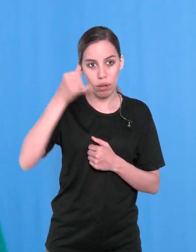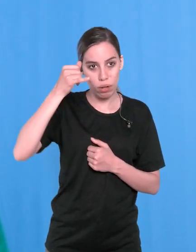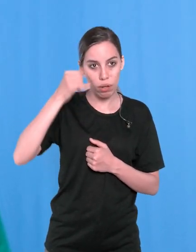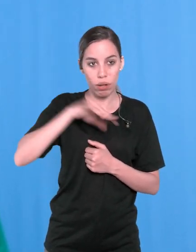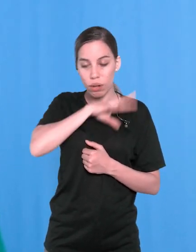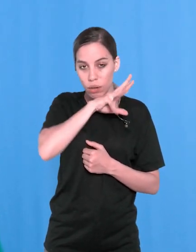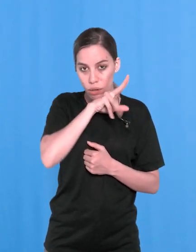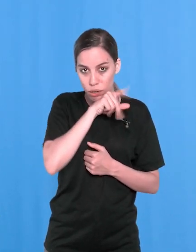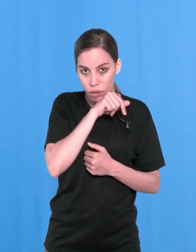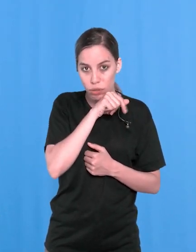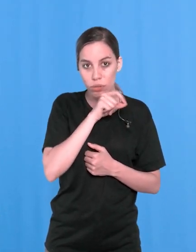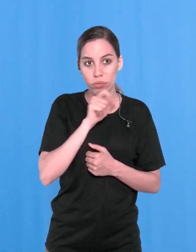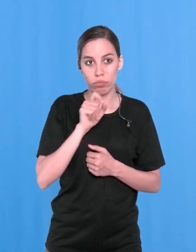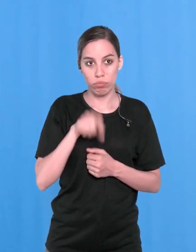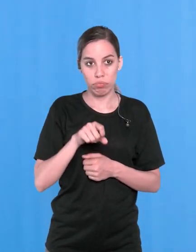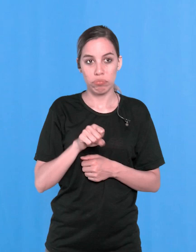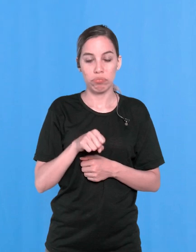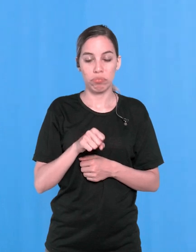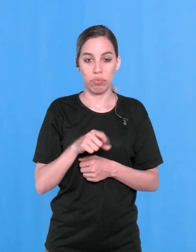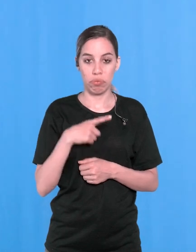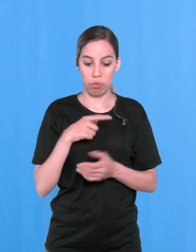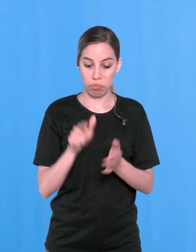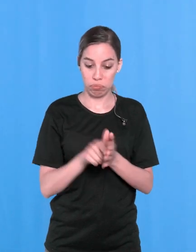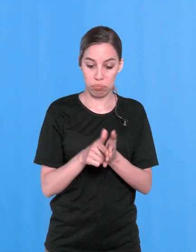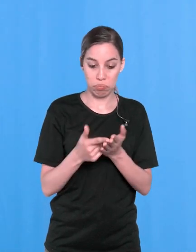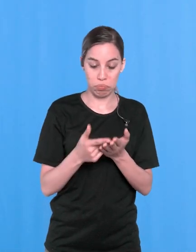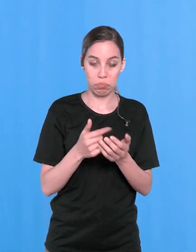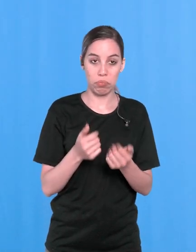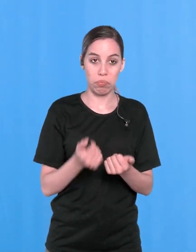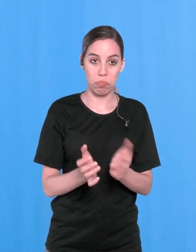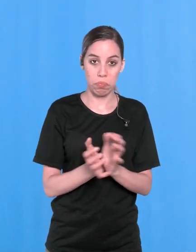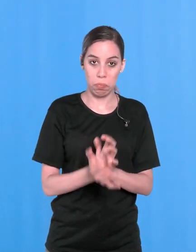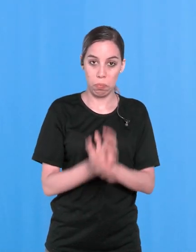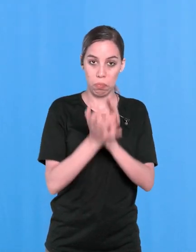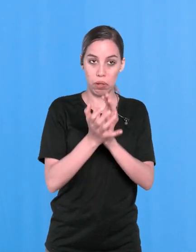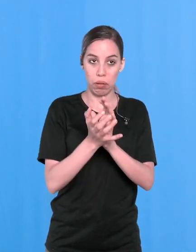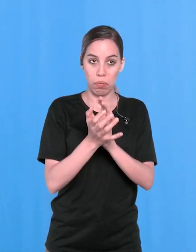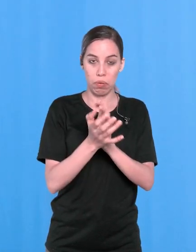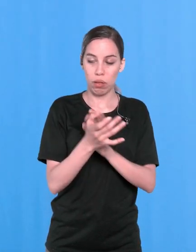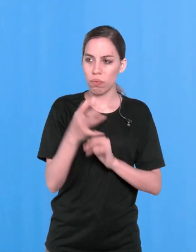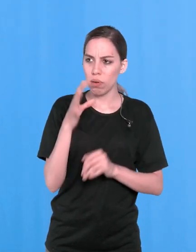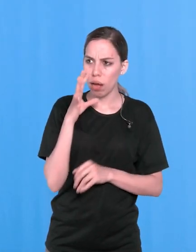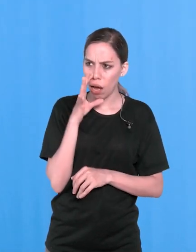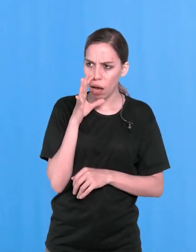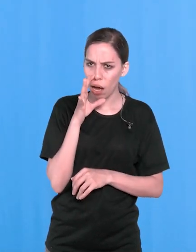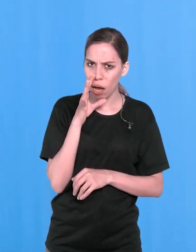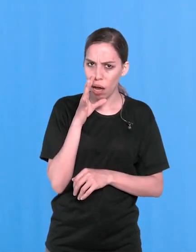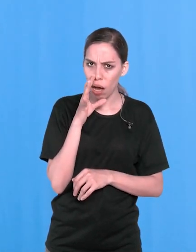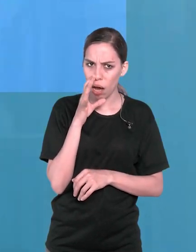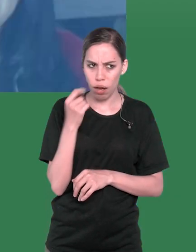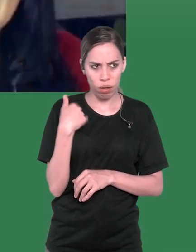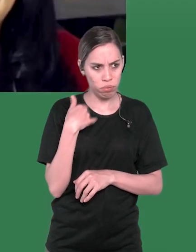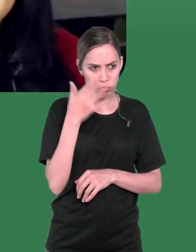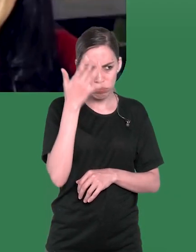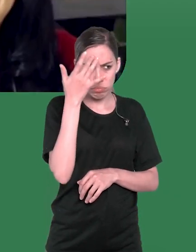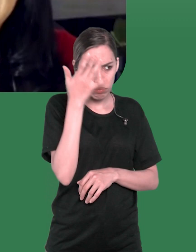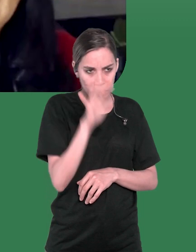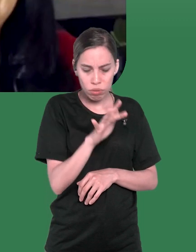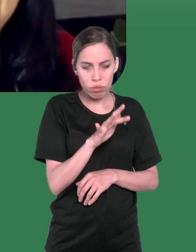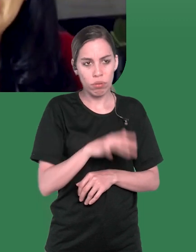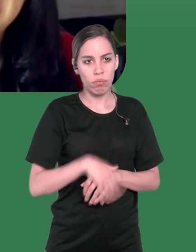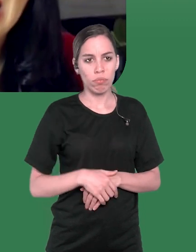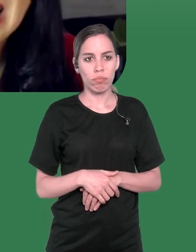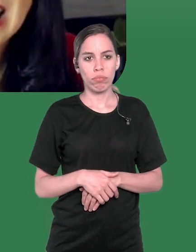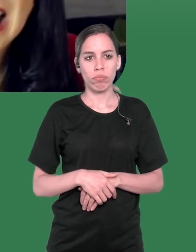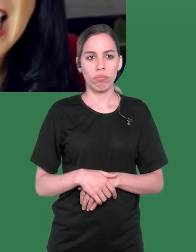jornal pela causa animal. Exatamente, É exatamente. incrível. Eu quero que você Porque a gente falar. essa